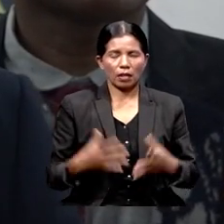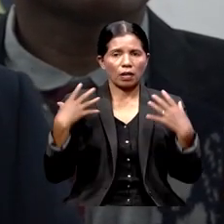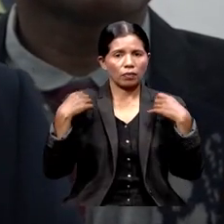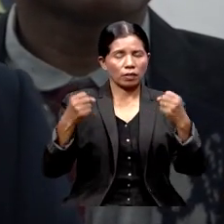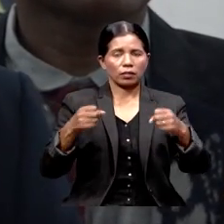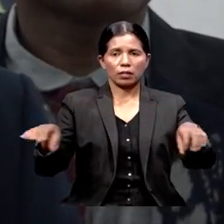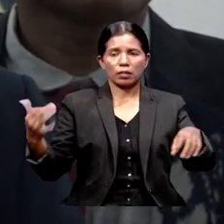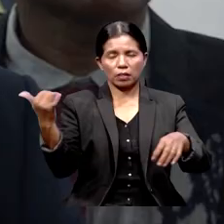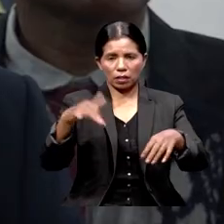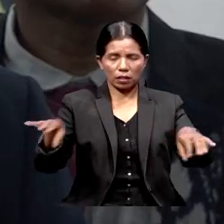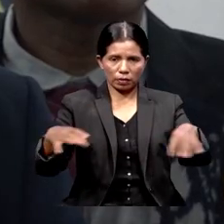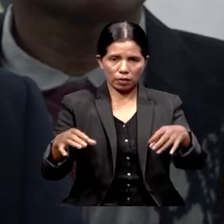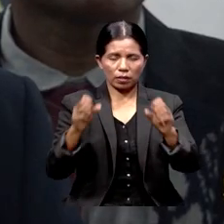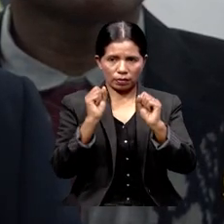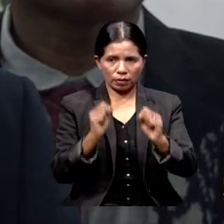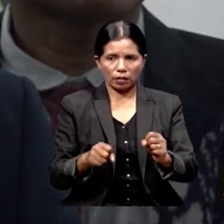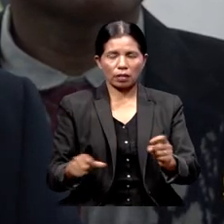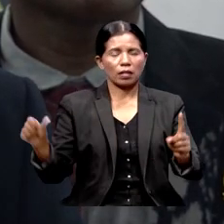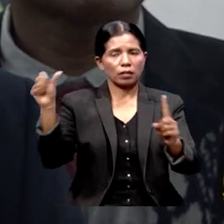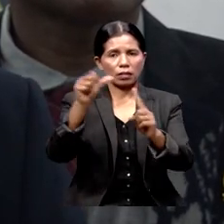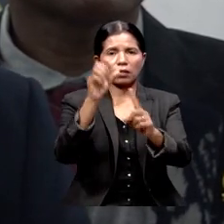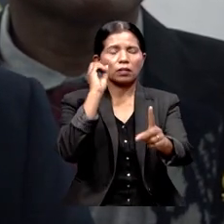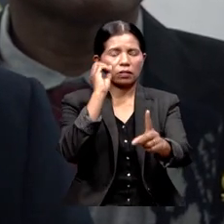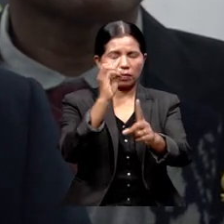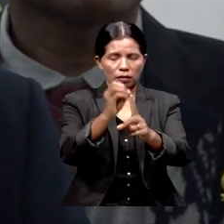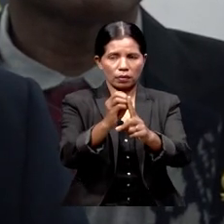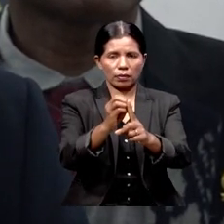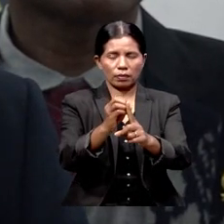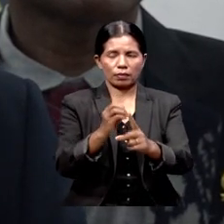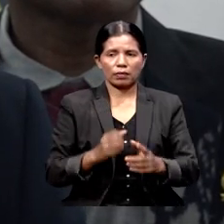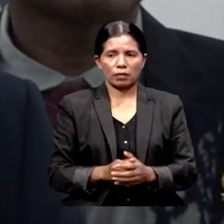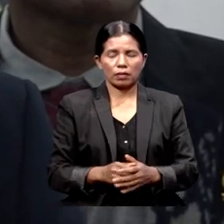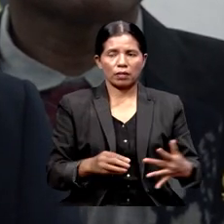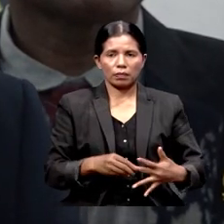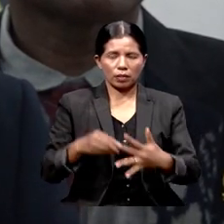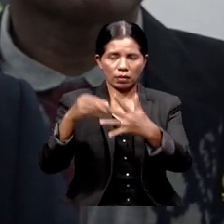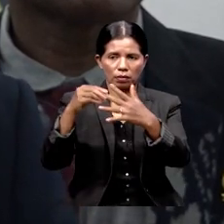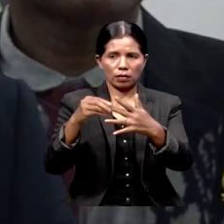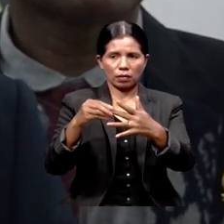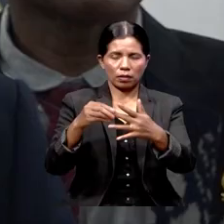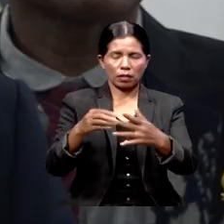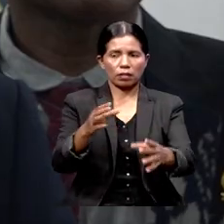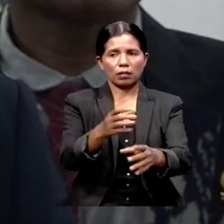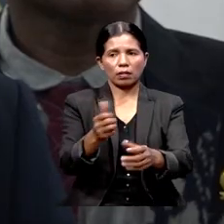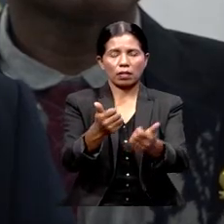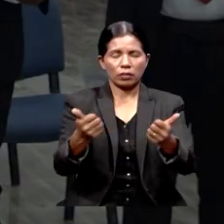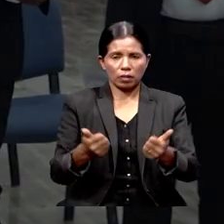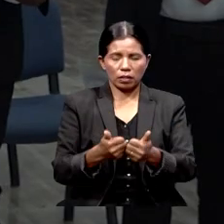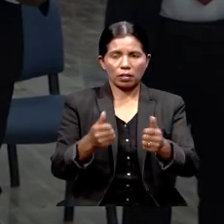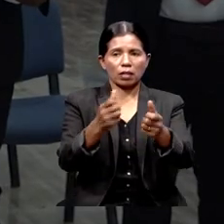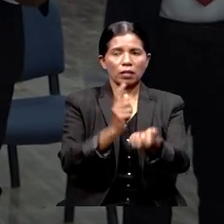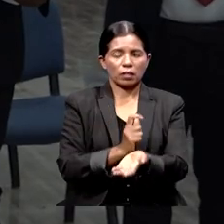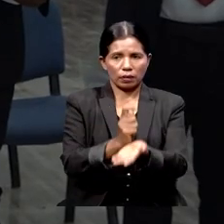serviço, ori nune bele atinge objetivo como especialmente a autoridade a toro ninia. Além de